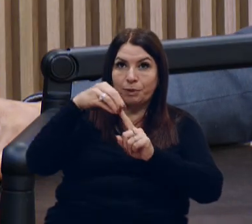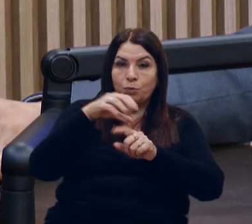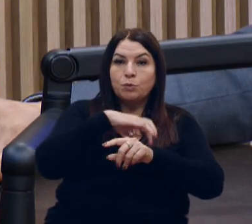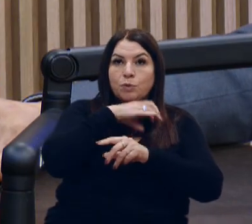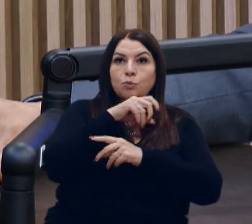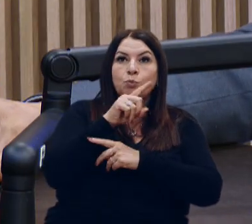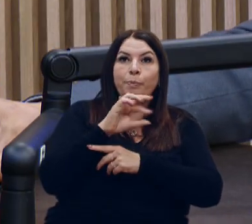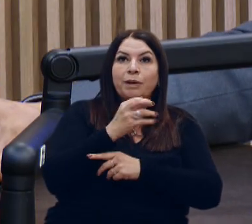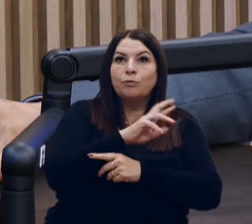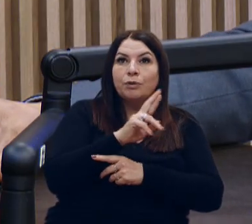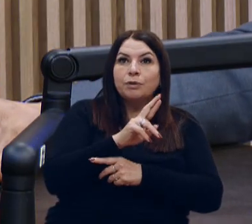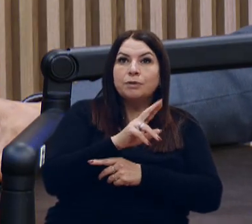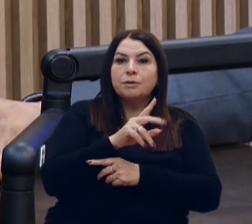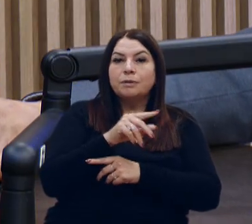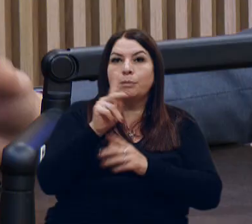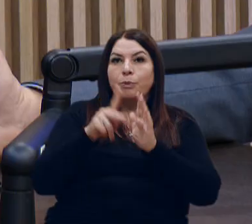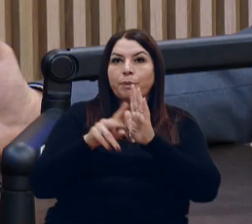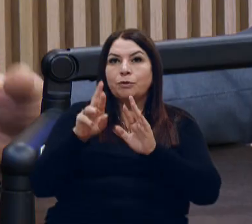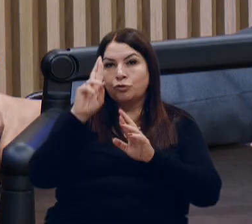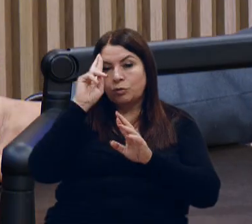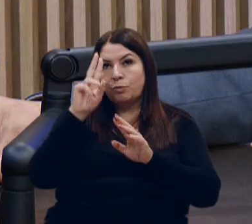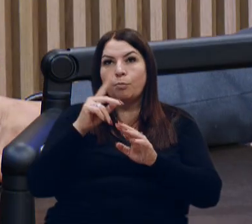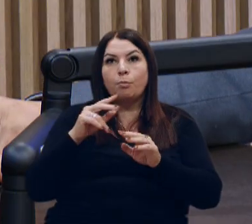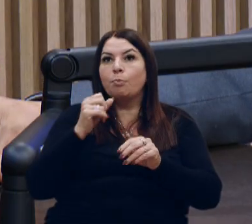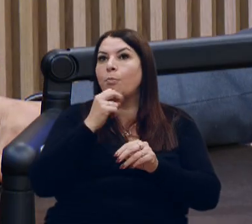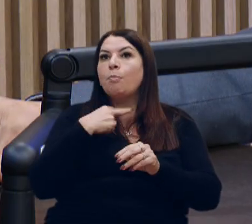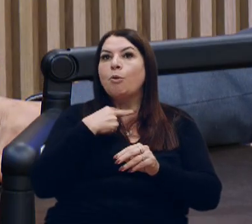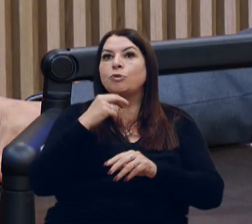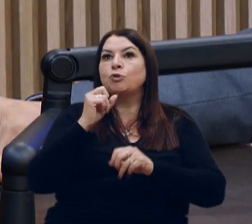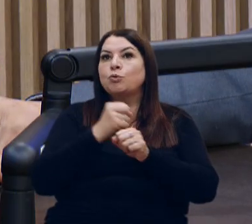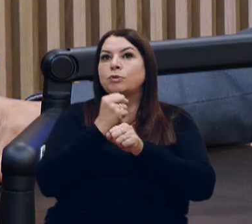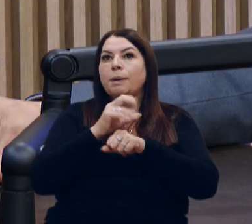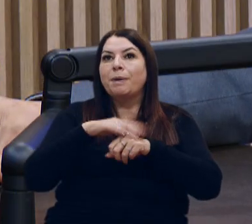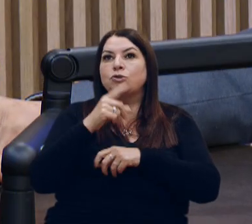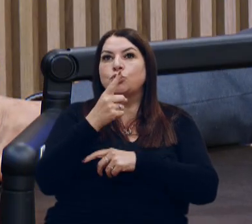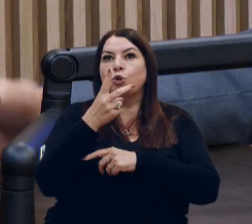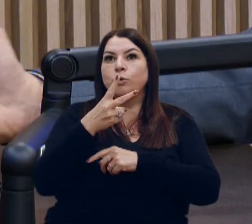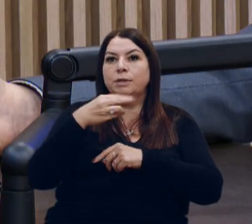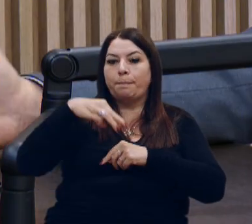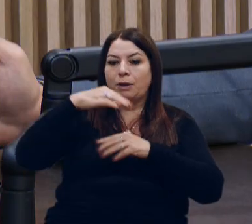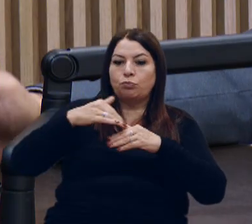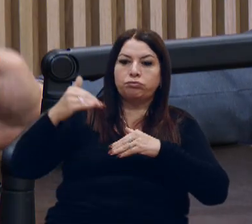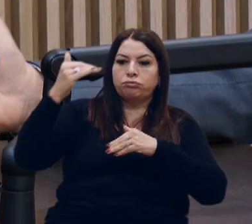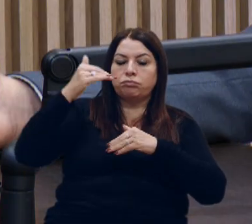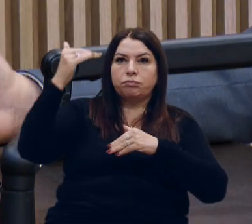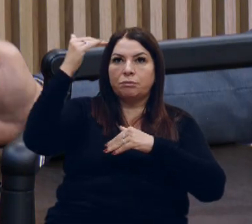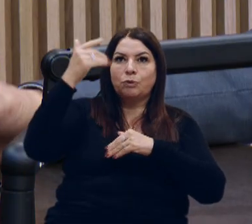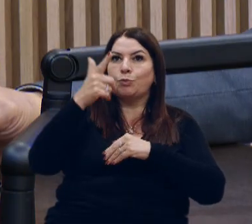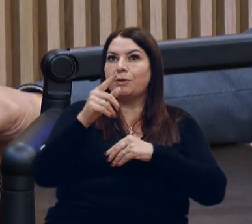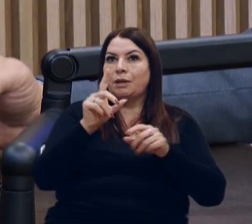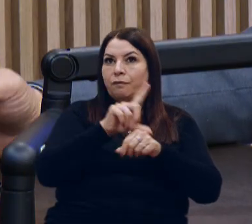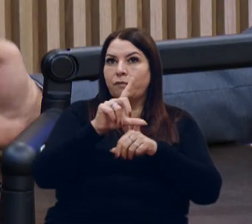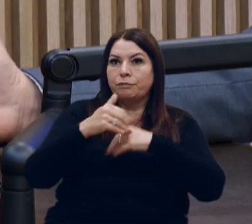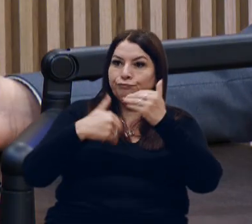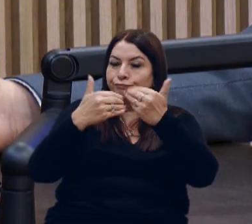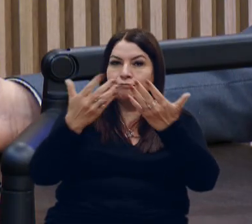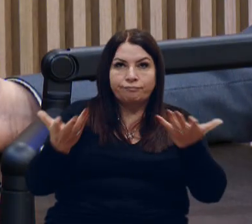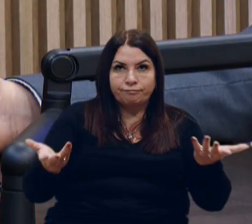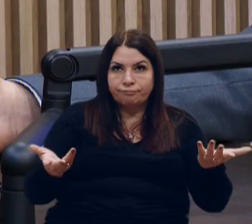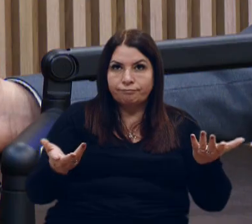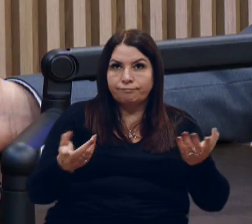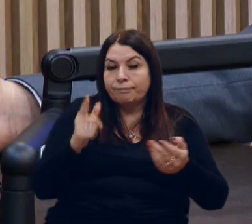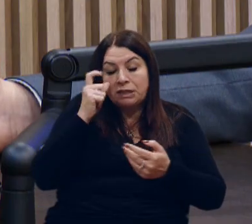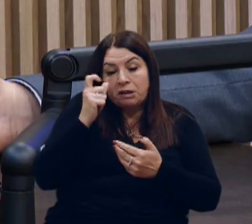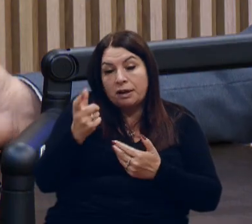milhão e pelo plano diretor tu não pode construir mais que 12 metros de altura. Ou seja, não tem comércio, não tem desenvolvimento, ninguém se